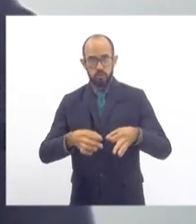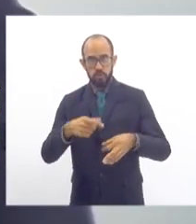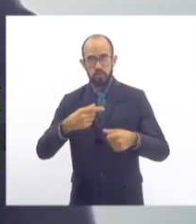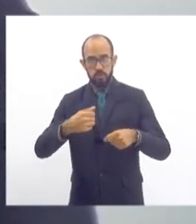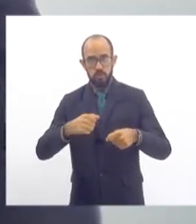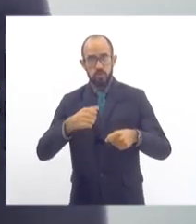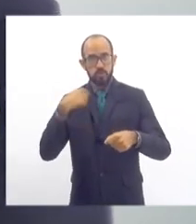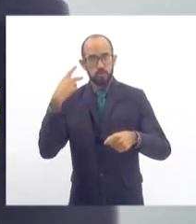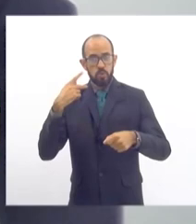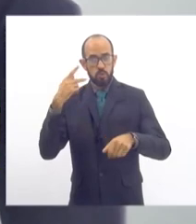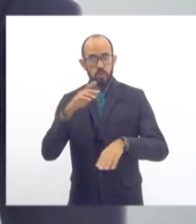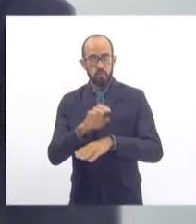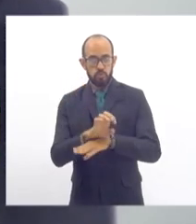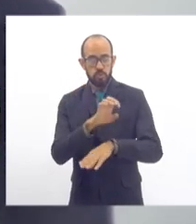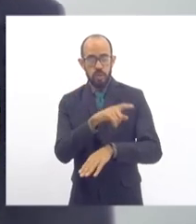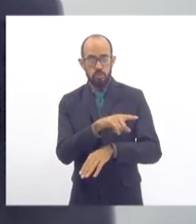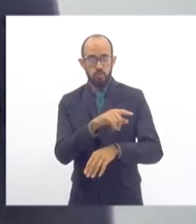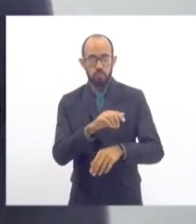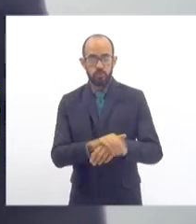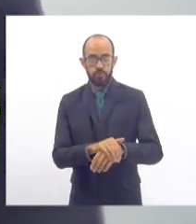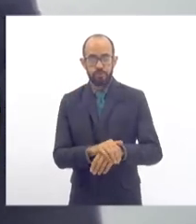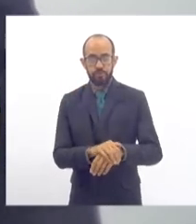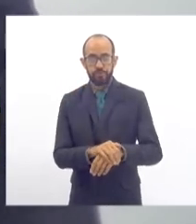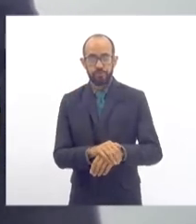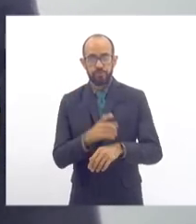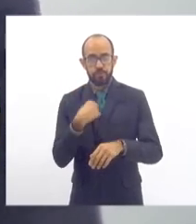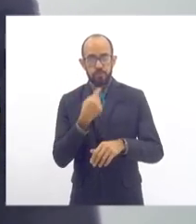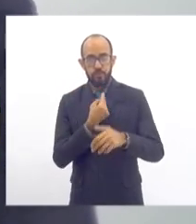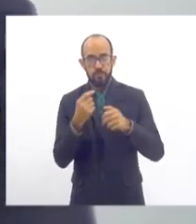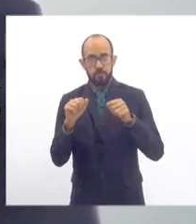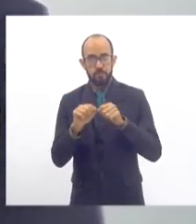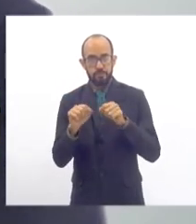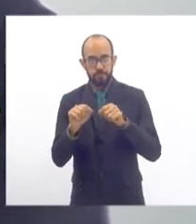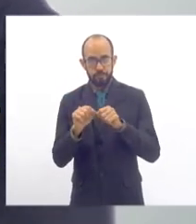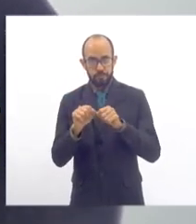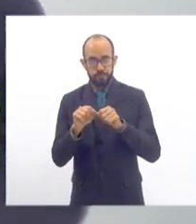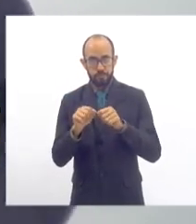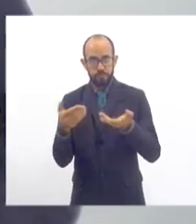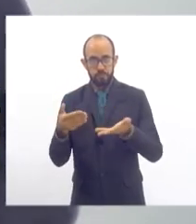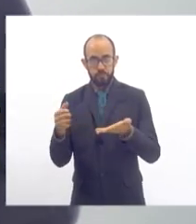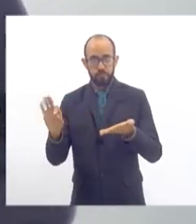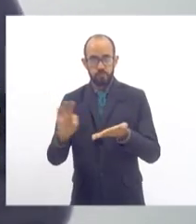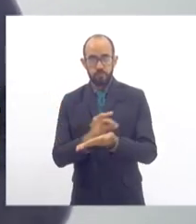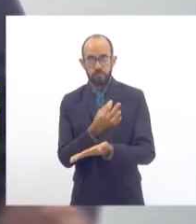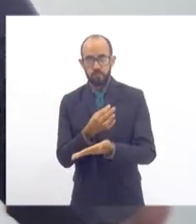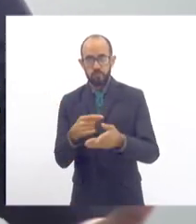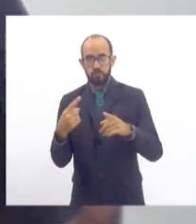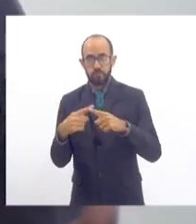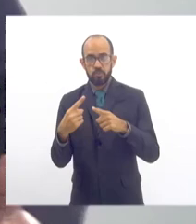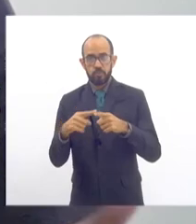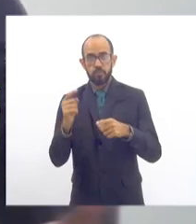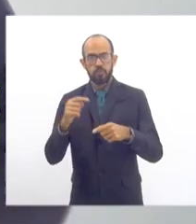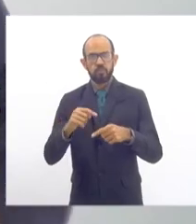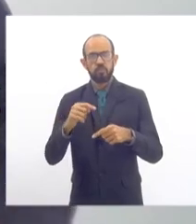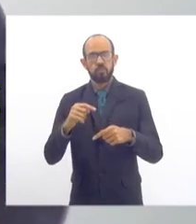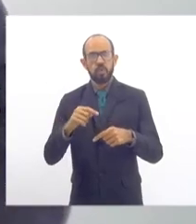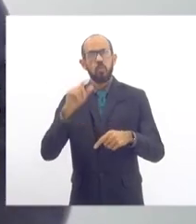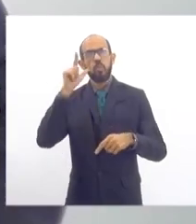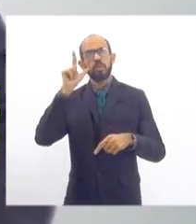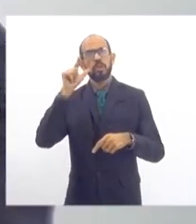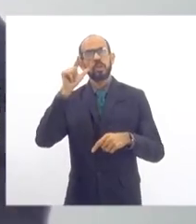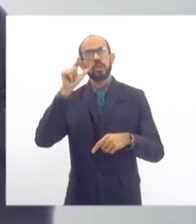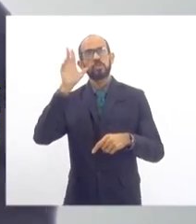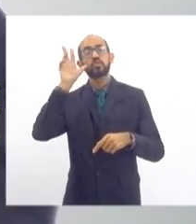procurador de Estado. E isso foi feito e hoje foi assinado, porque hoje, ontem, anteontem, a CGP